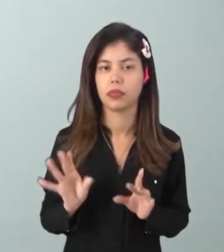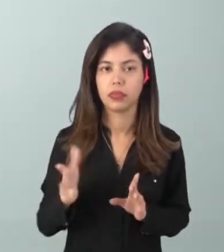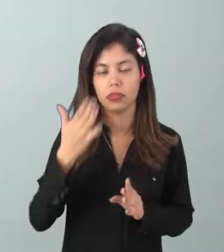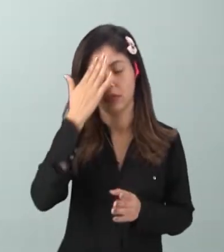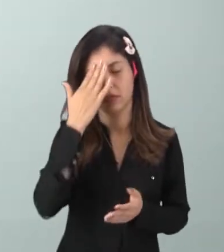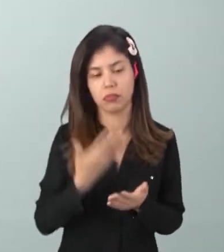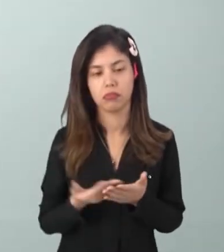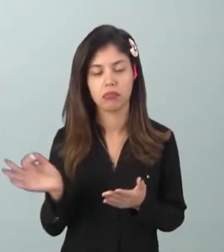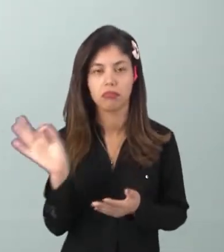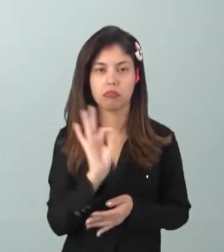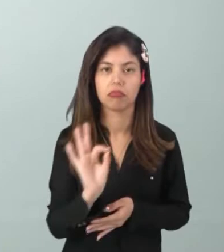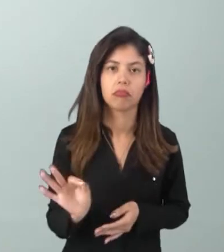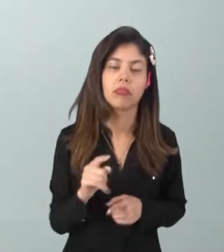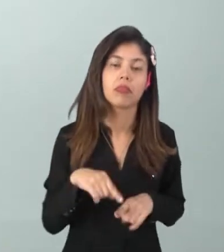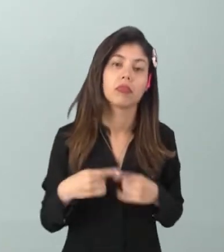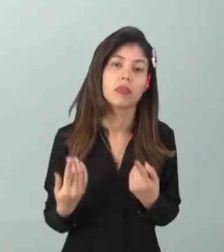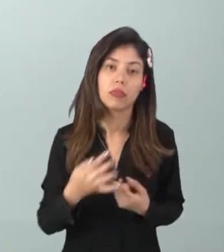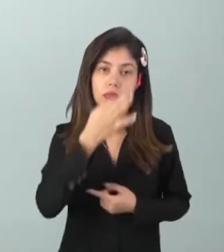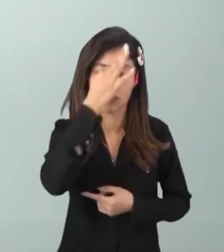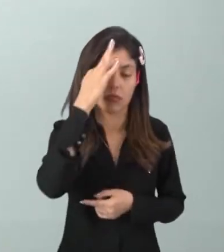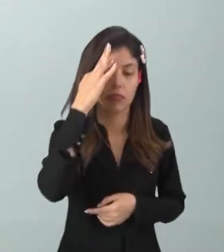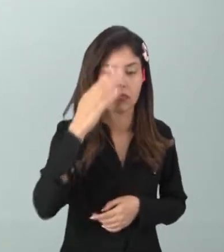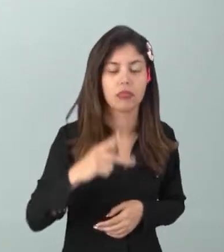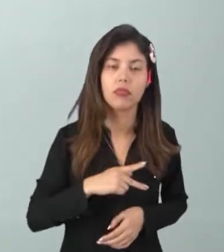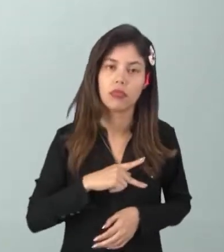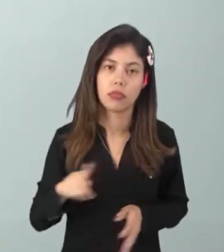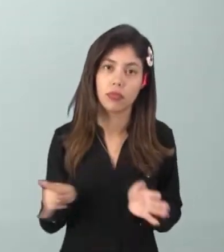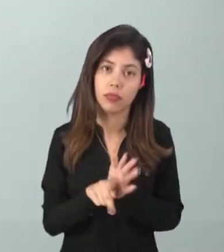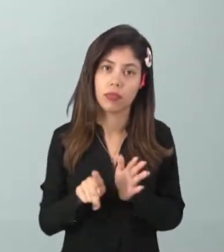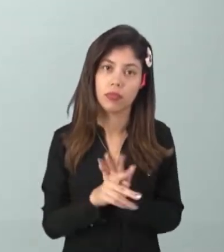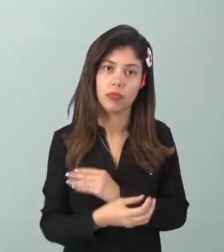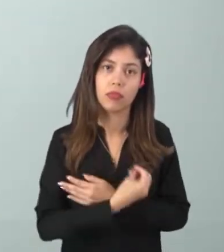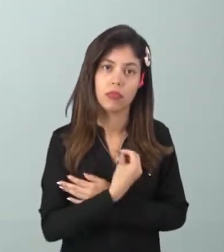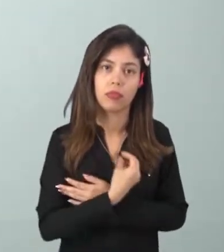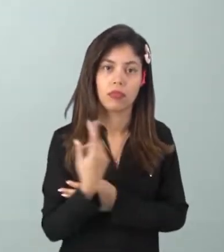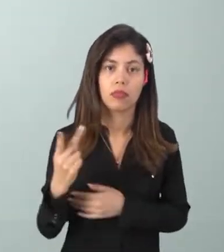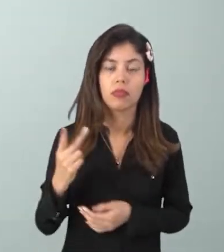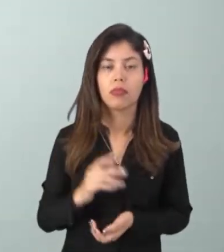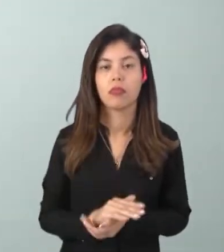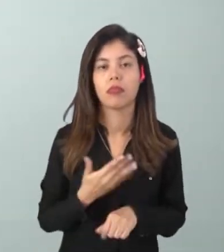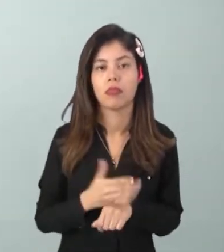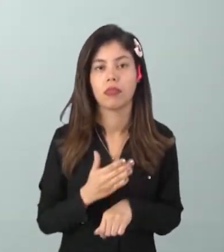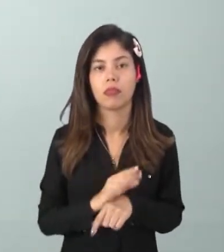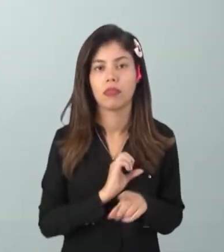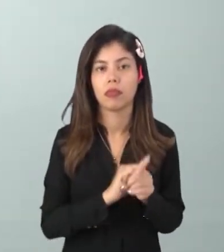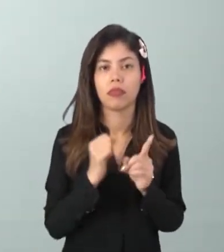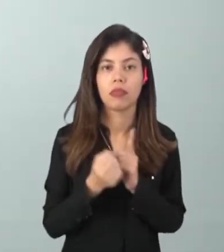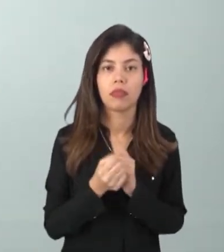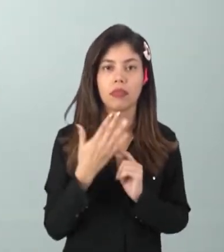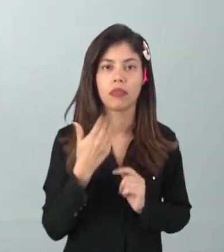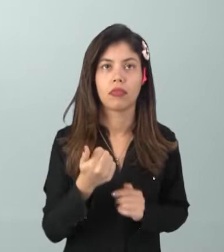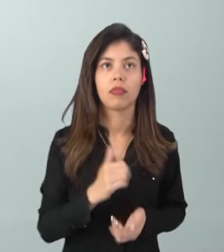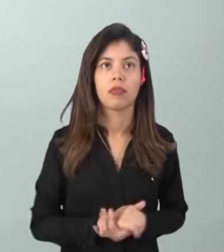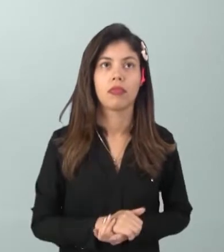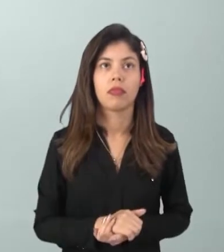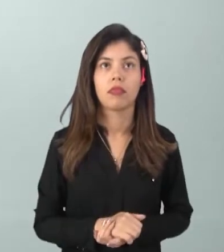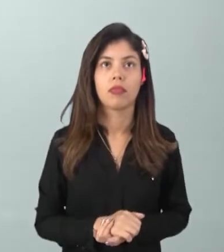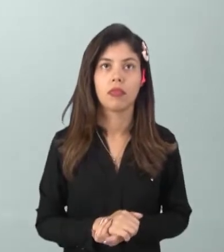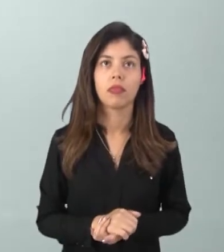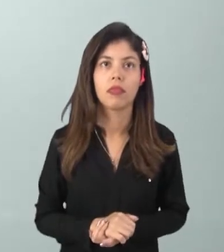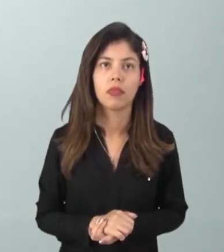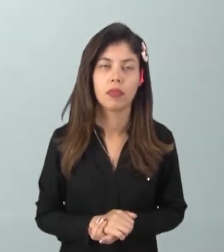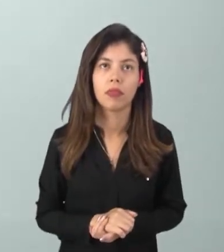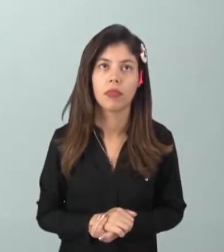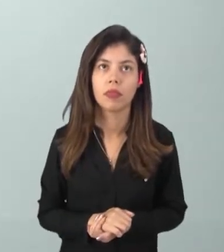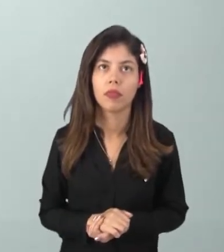ter nenhuma religião, mas ela tem uma filosofia de vida e ela pratica coisas boas na sociedade, tudo bem? Então vamos lá para o